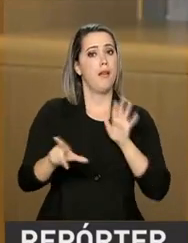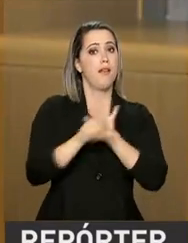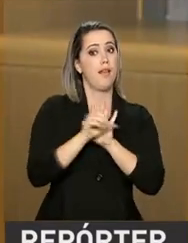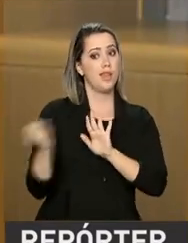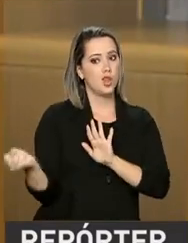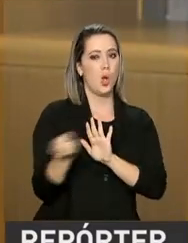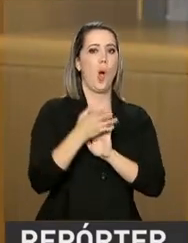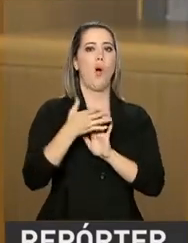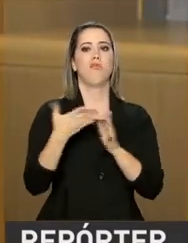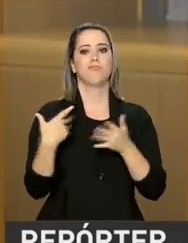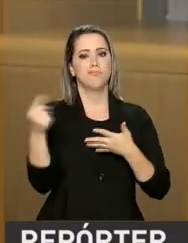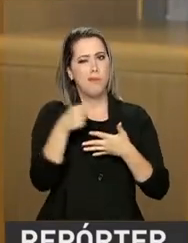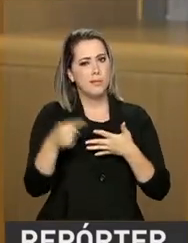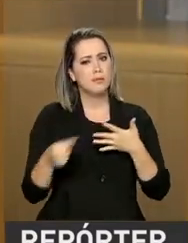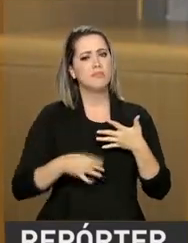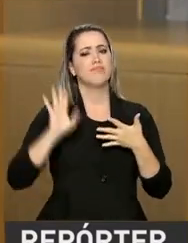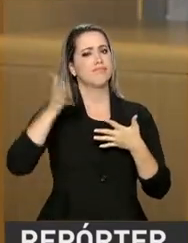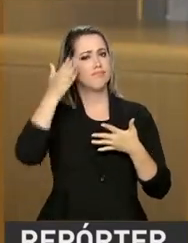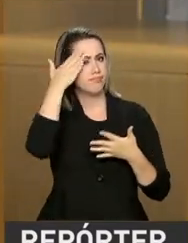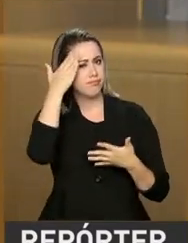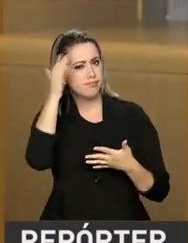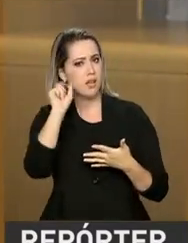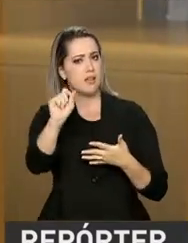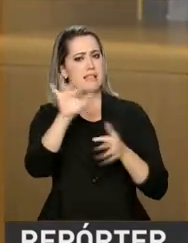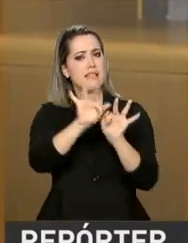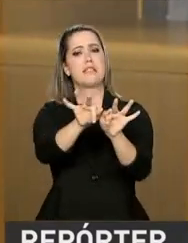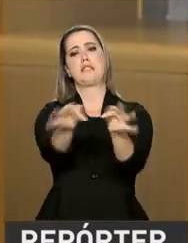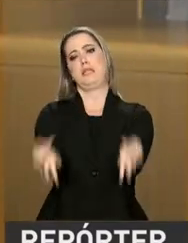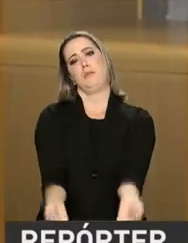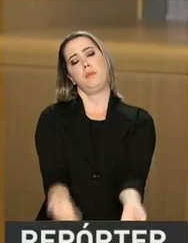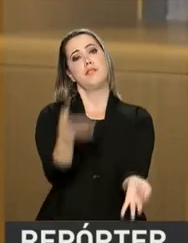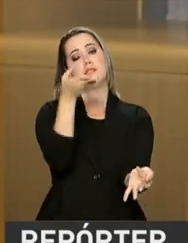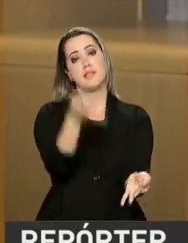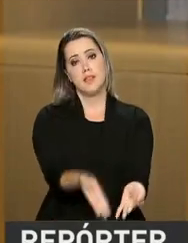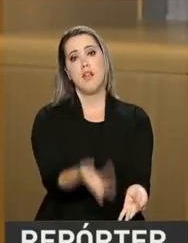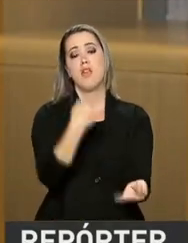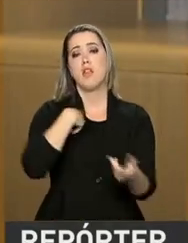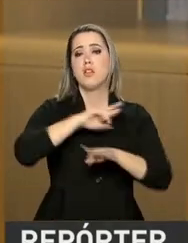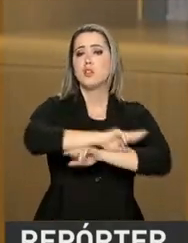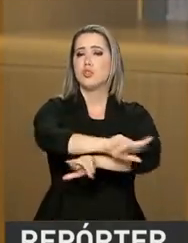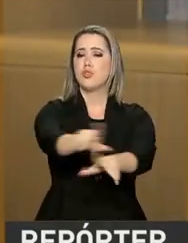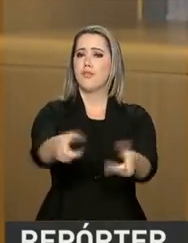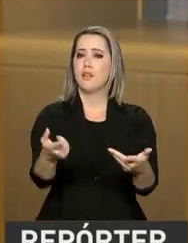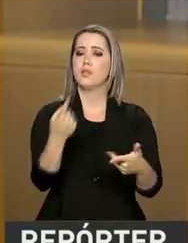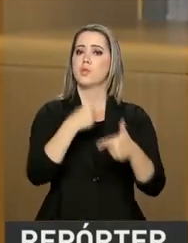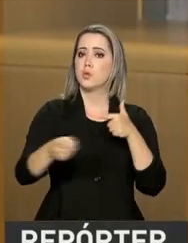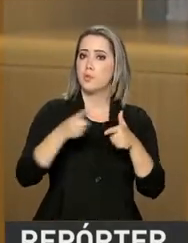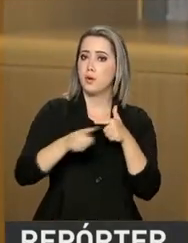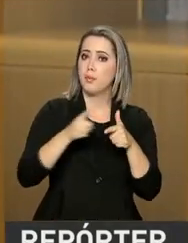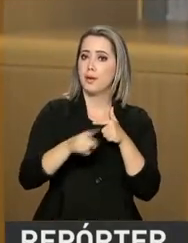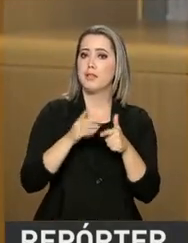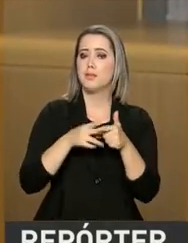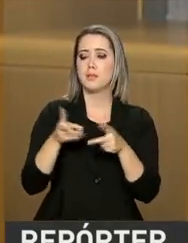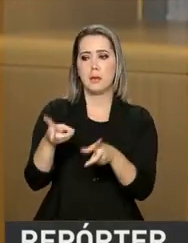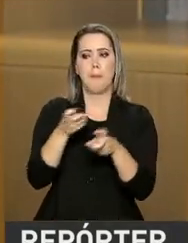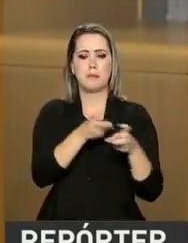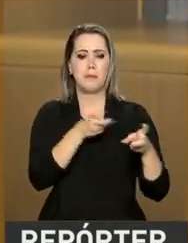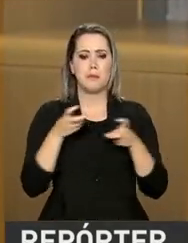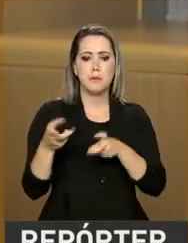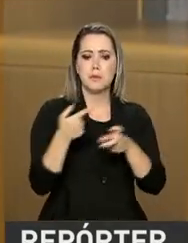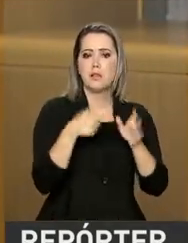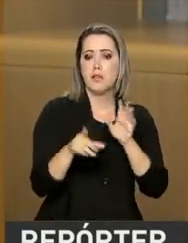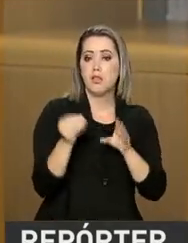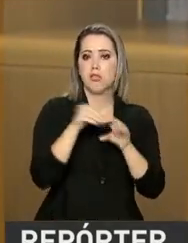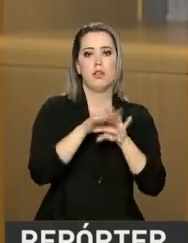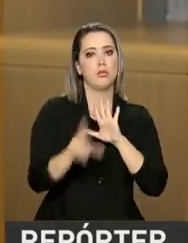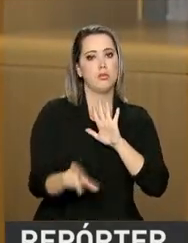com procedimentos novos com procedimento simplificados as várias situações previstas em lei